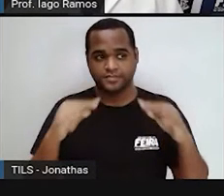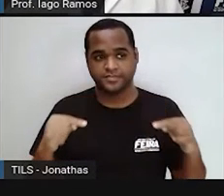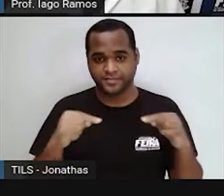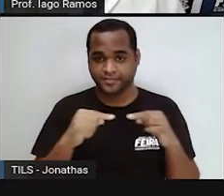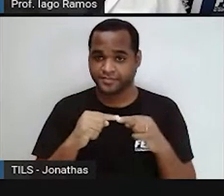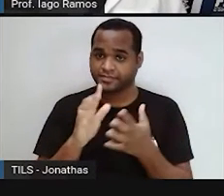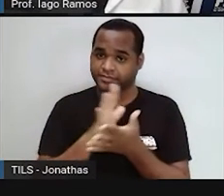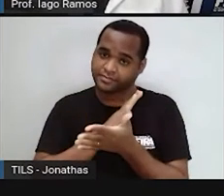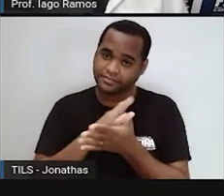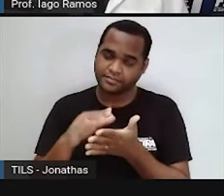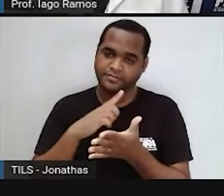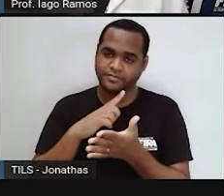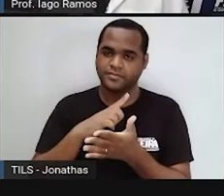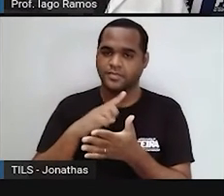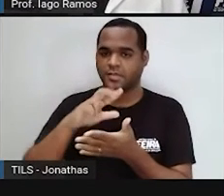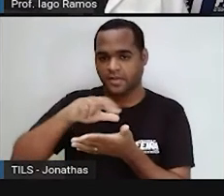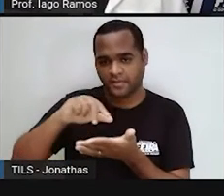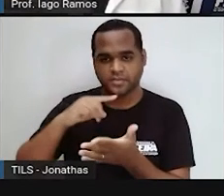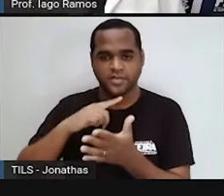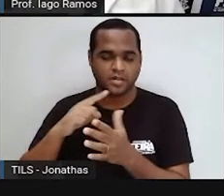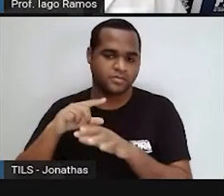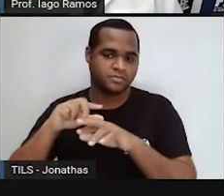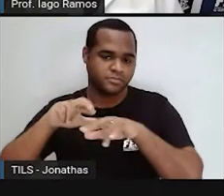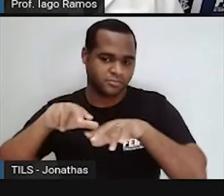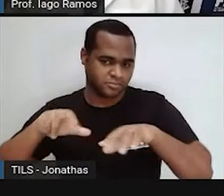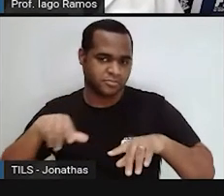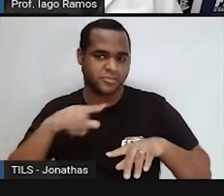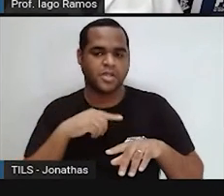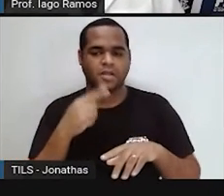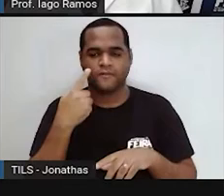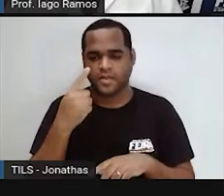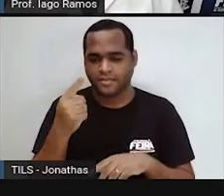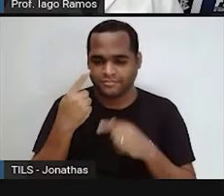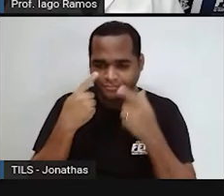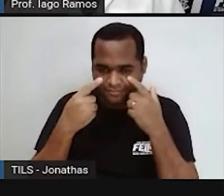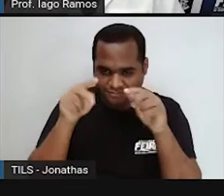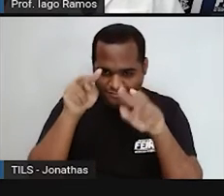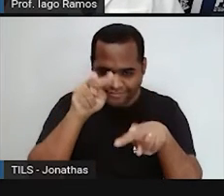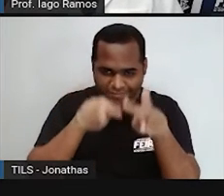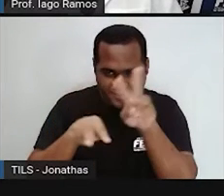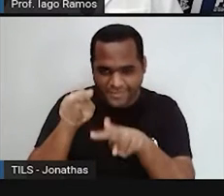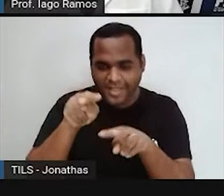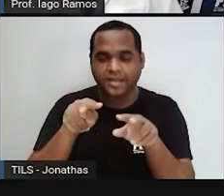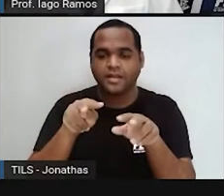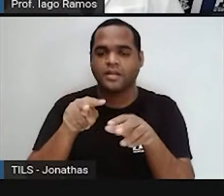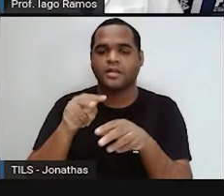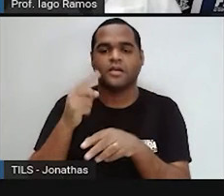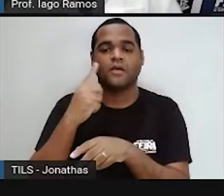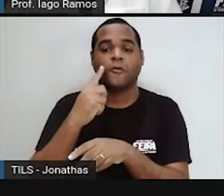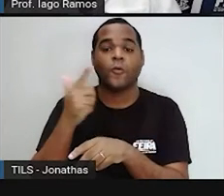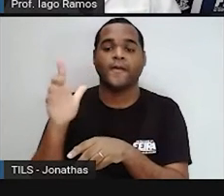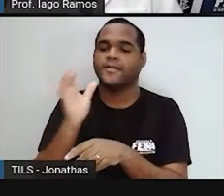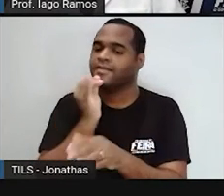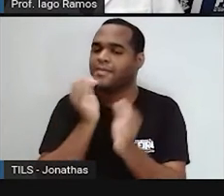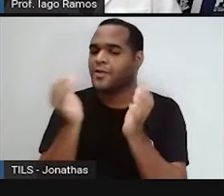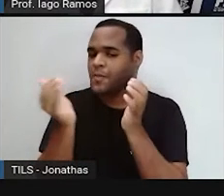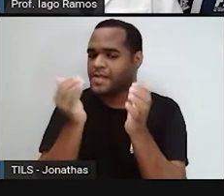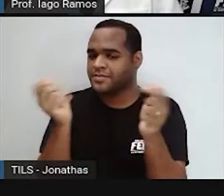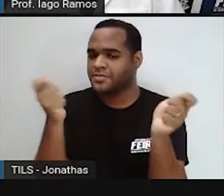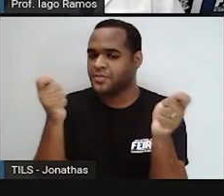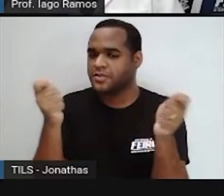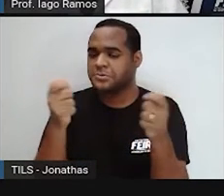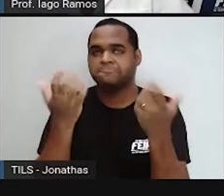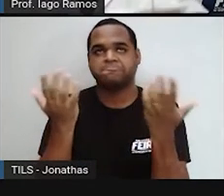faces laterais triângulos em volta né cê tá lendo aí na tela e eu trago ali alguns exemplos ó